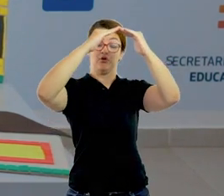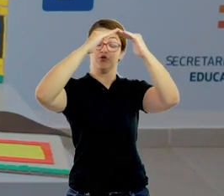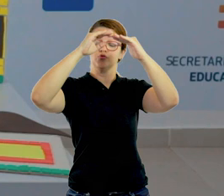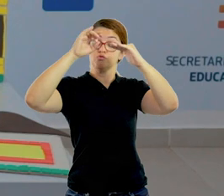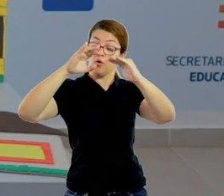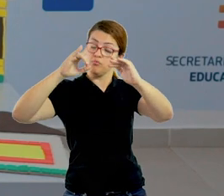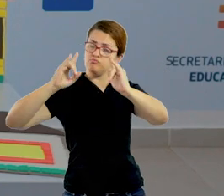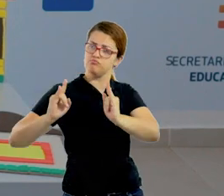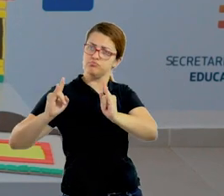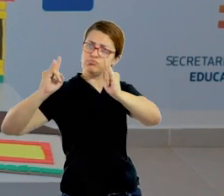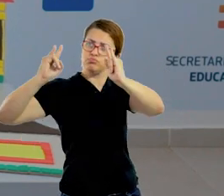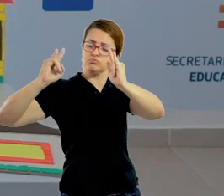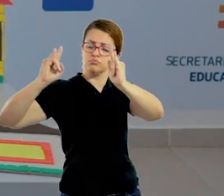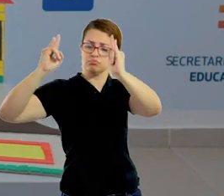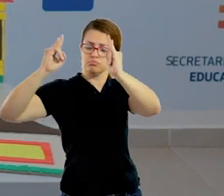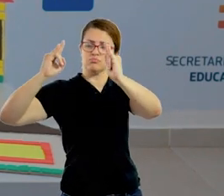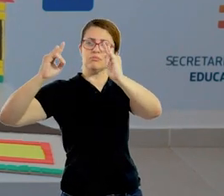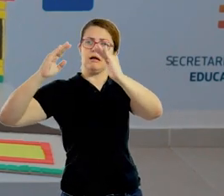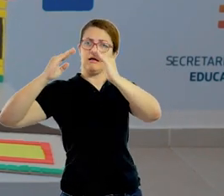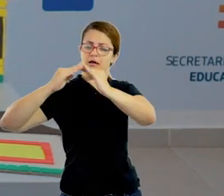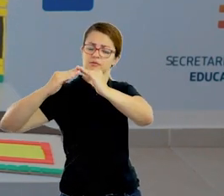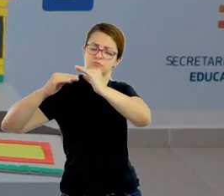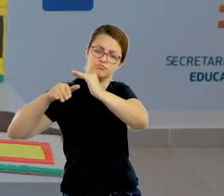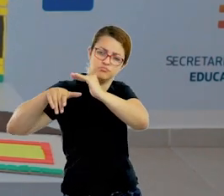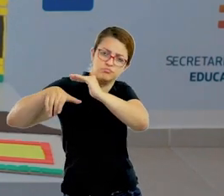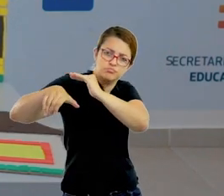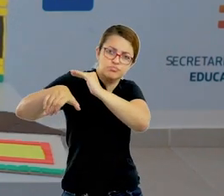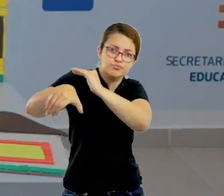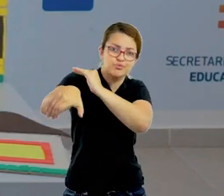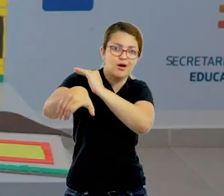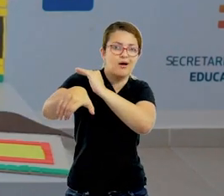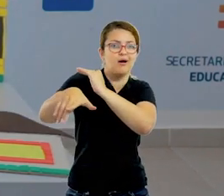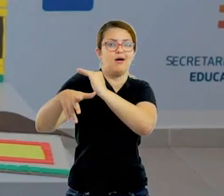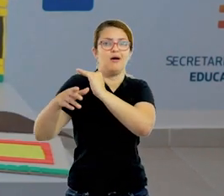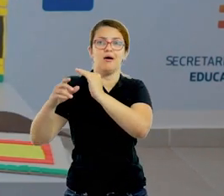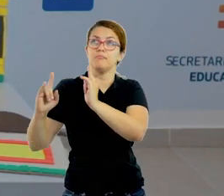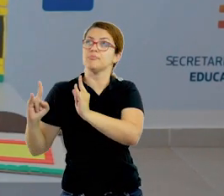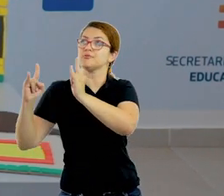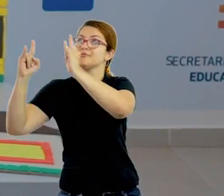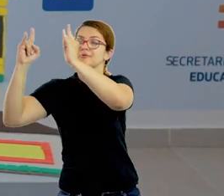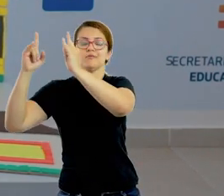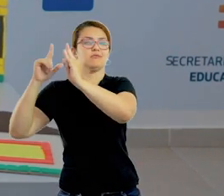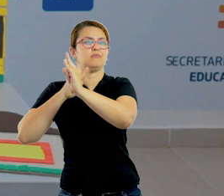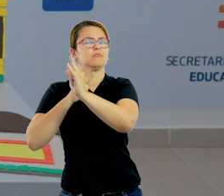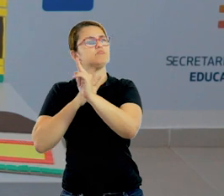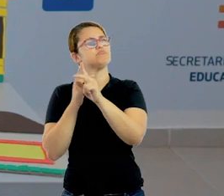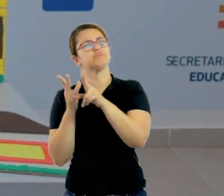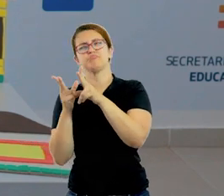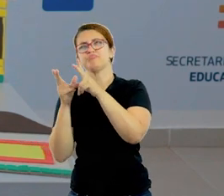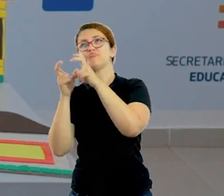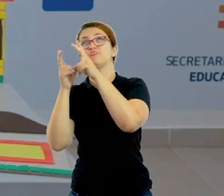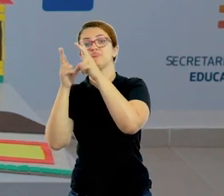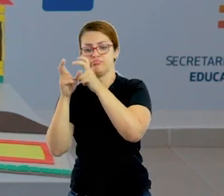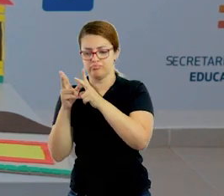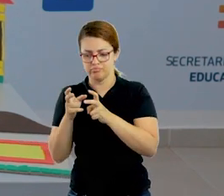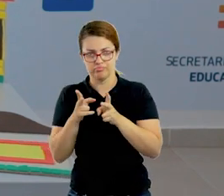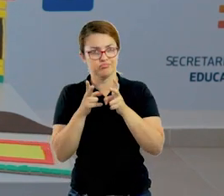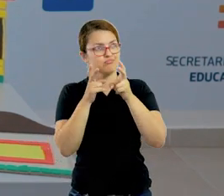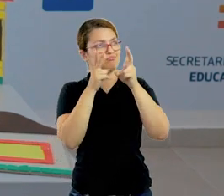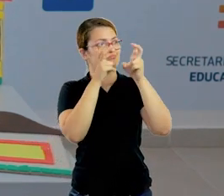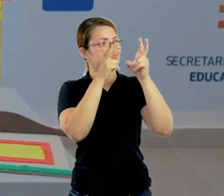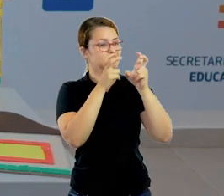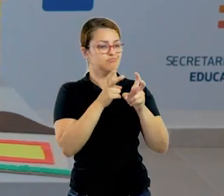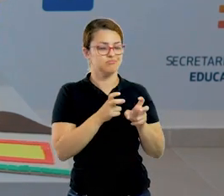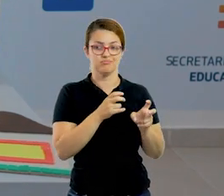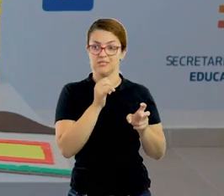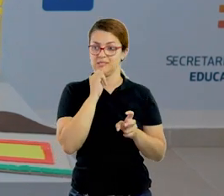casas apenas térreas, né? Com quintal ou não, apartamentos. Você vai olhar, você vai ver a quantidade de